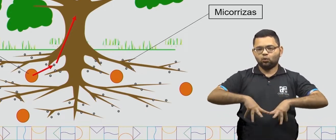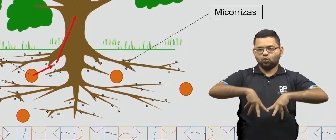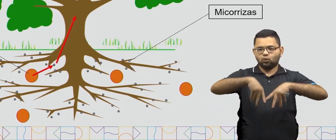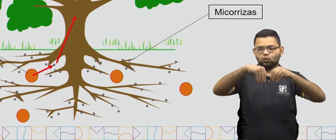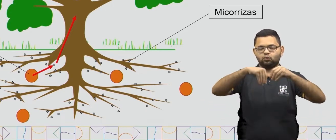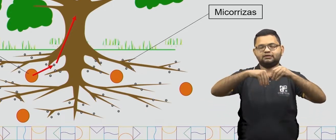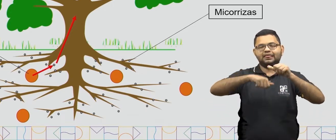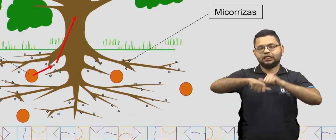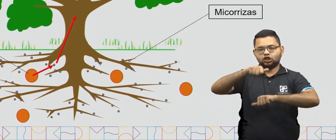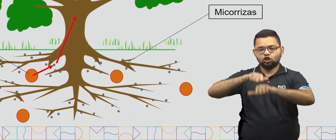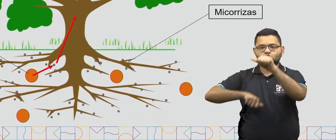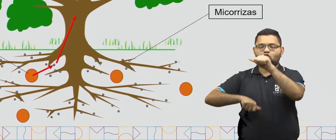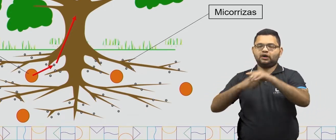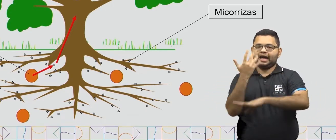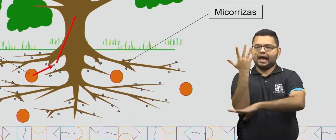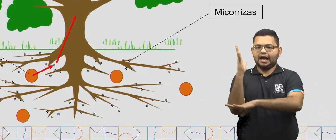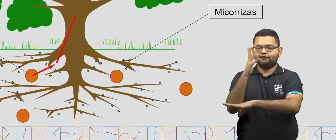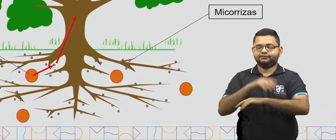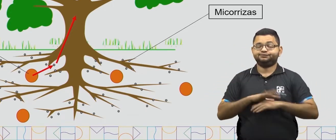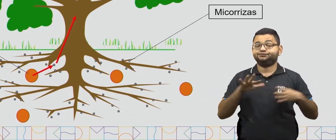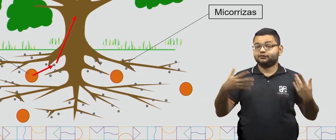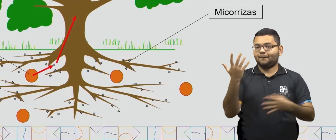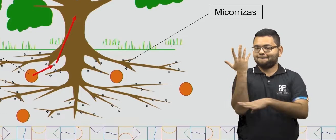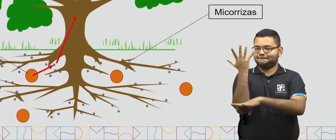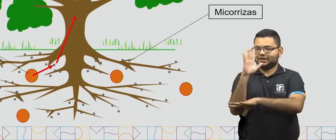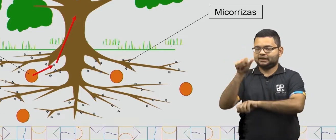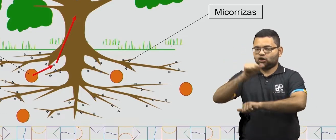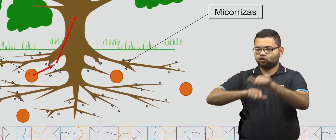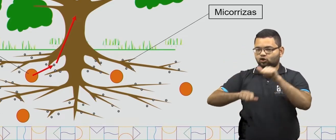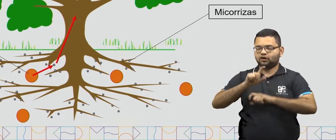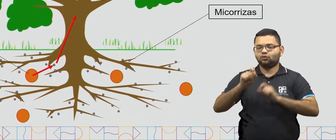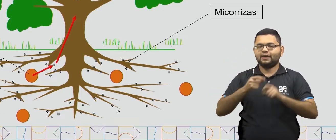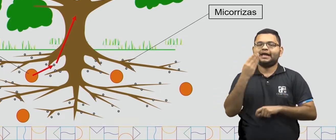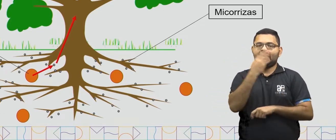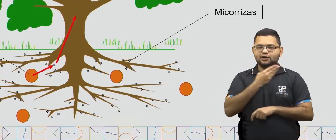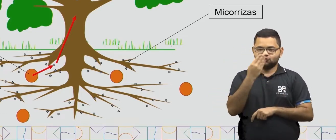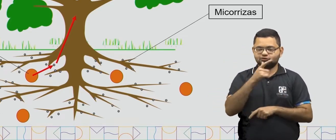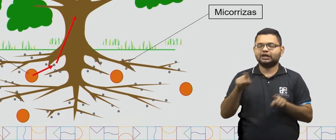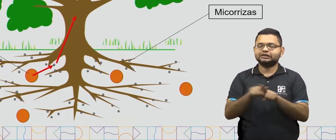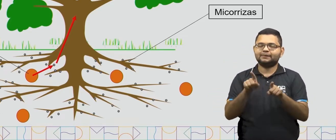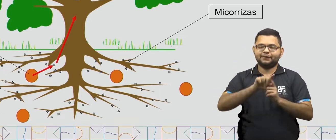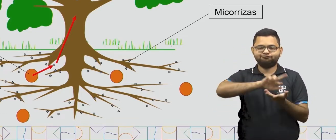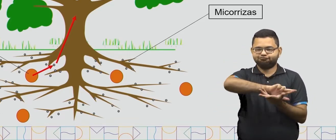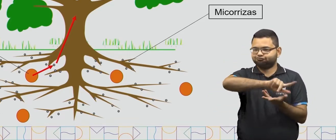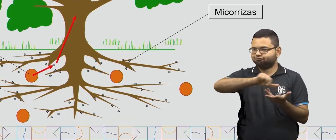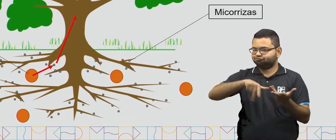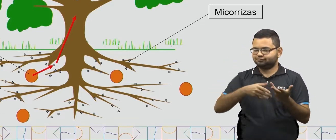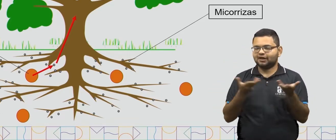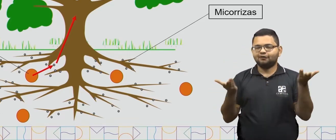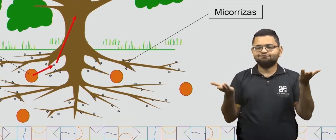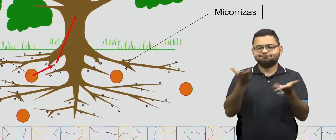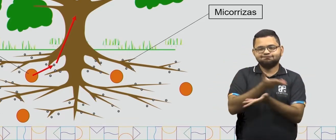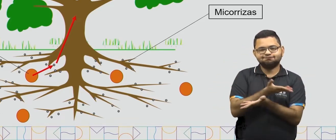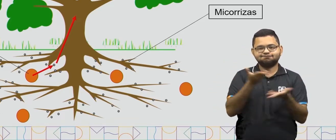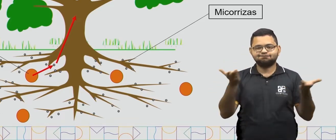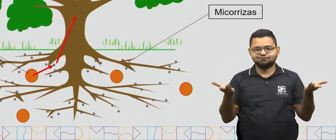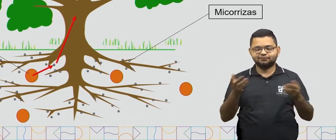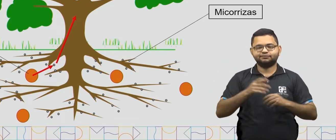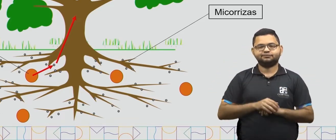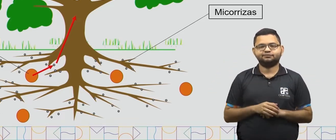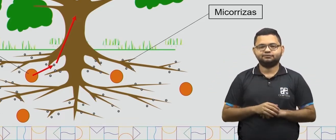este material para as plantas. Já as plantas oferecem açúcar e outras substâncias para os fungos. Ambos